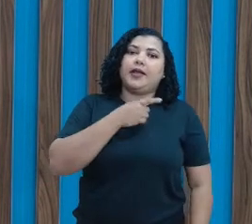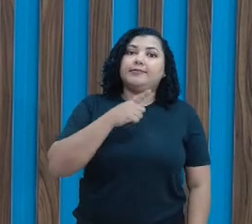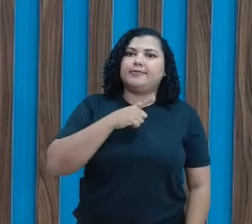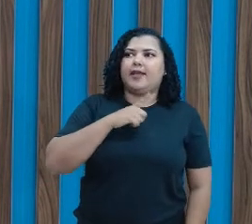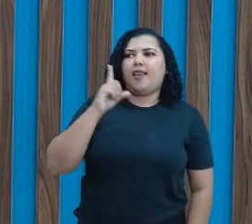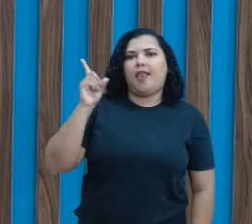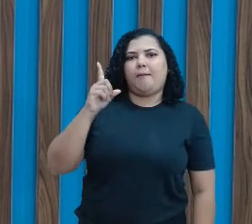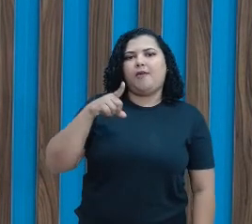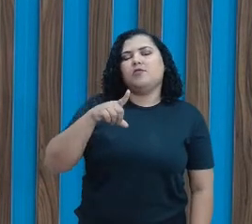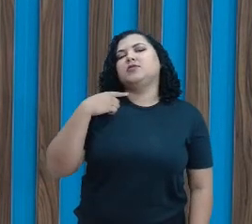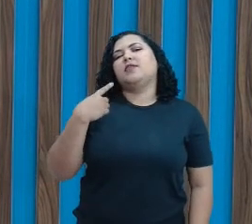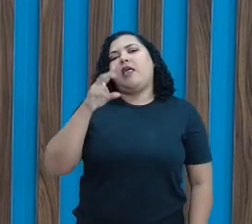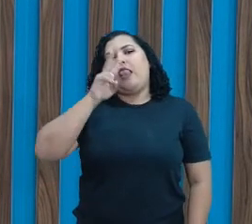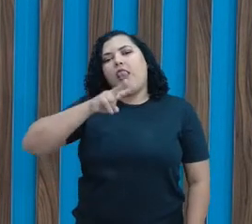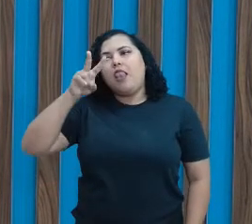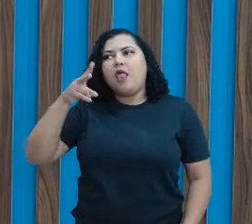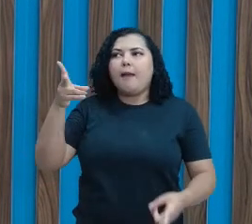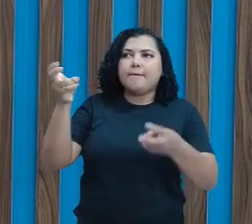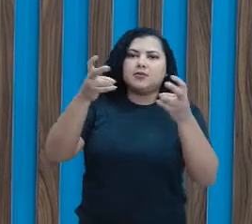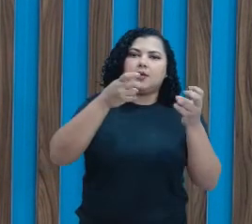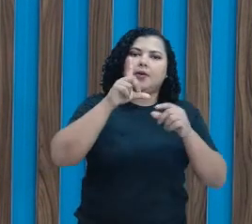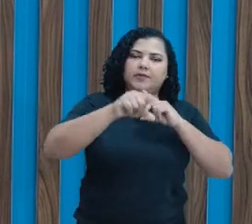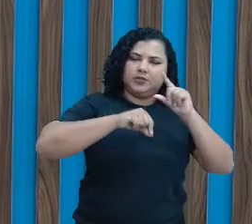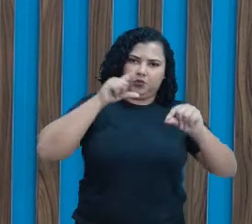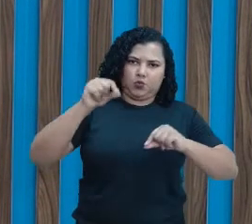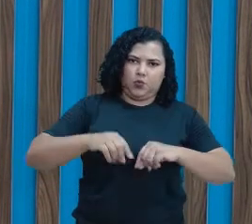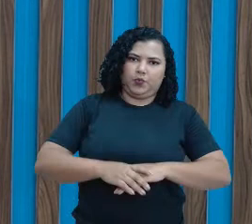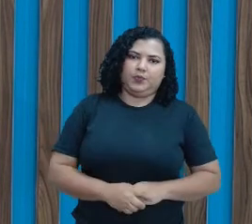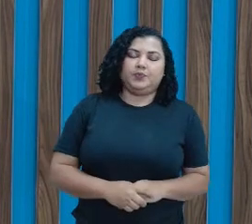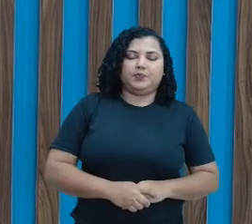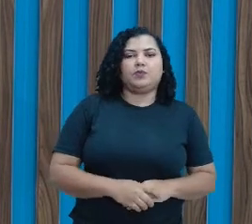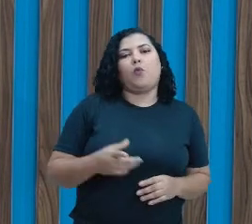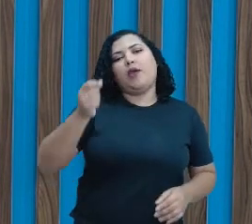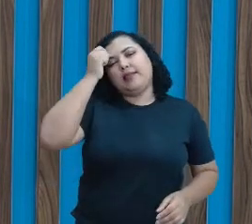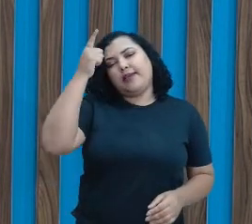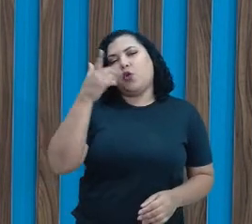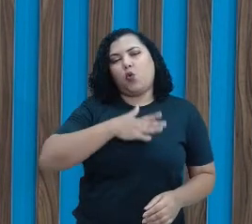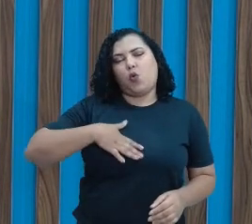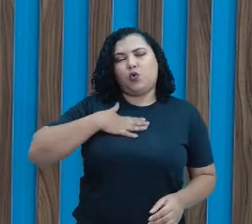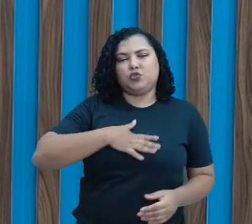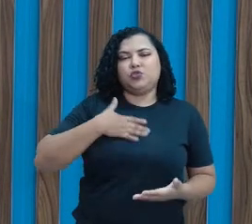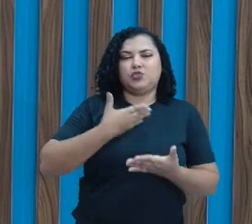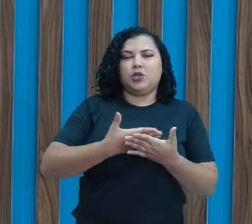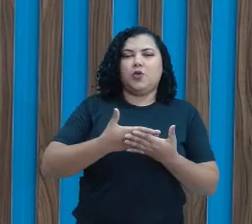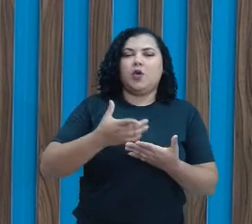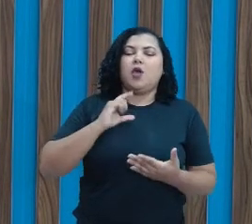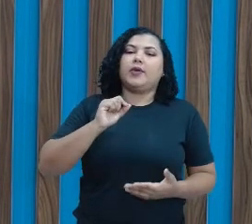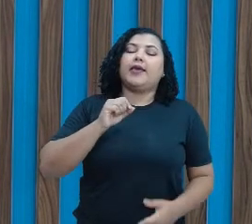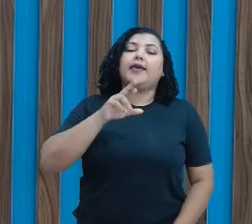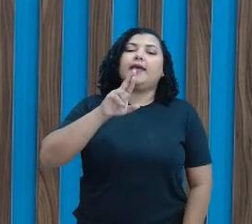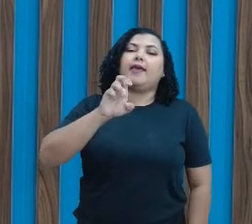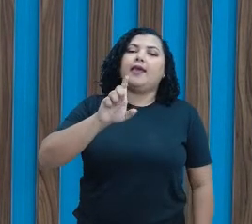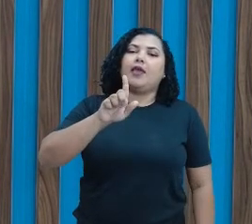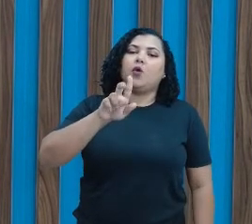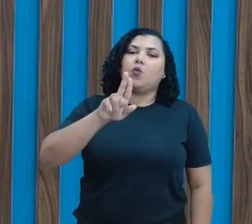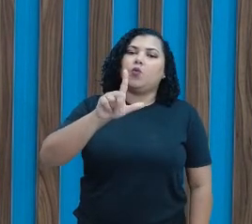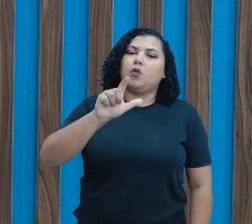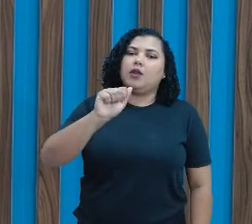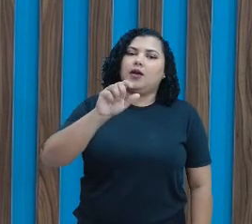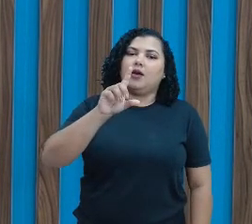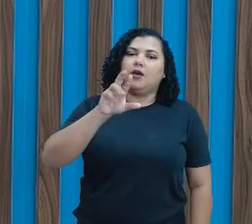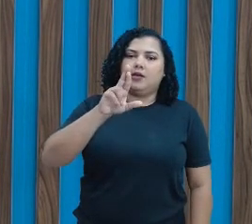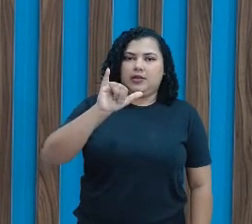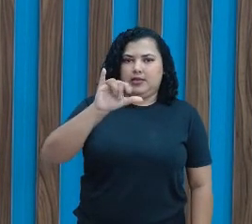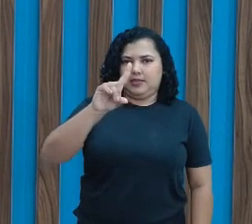aparece ali para você fazer a leitura e tomar algumas decisões, né? Uma ideia que eu gosto muito de trabalhar é essa noção de regularidade. Apesar de